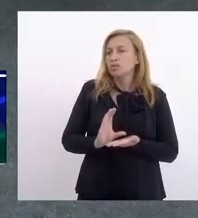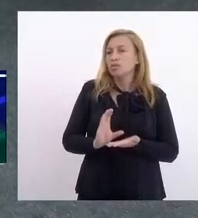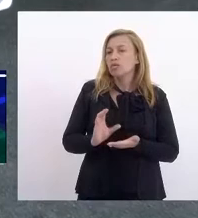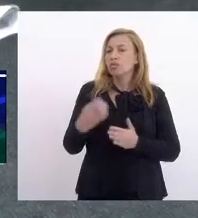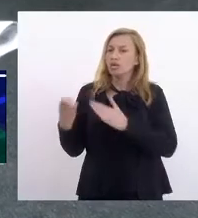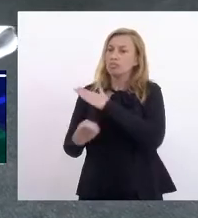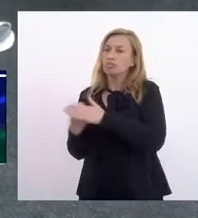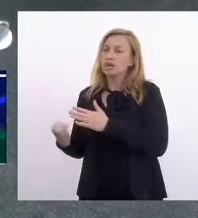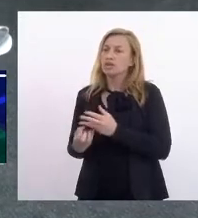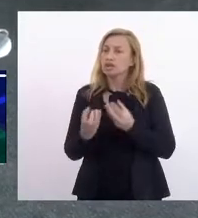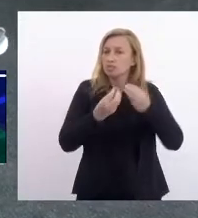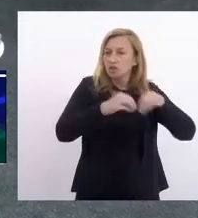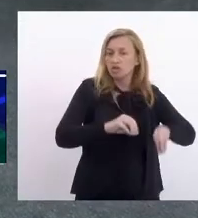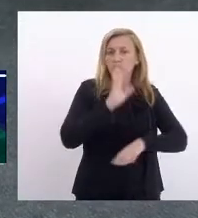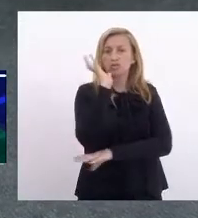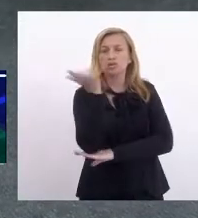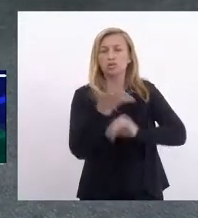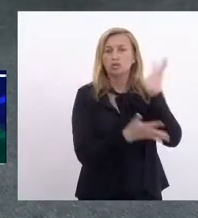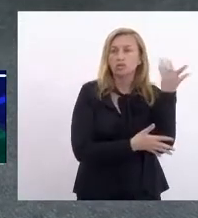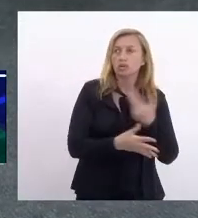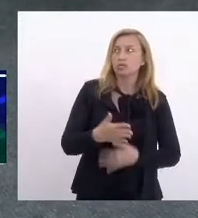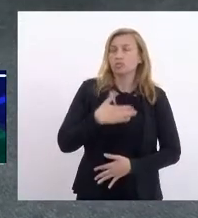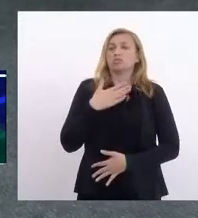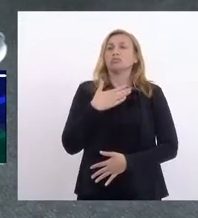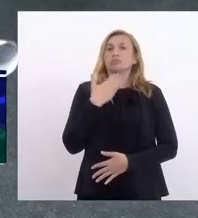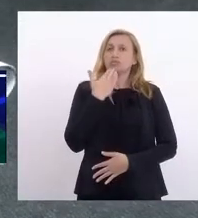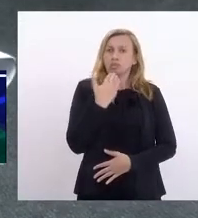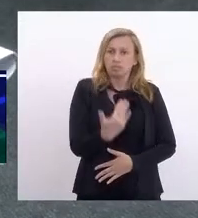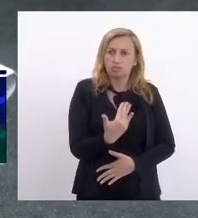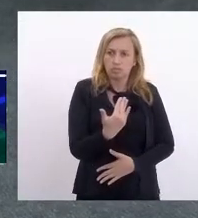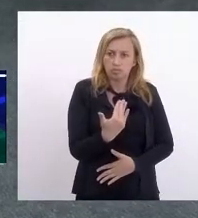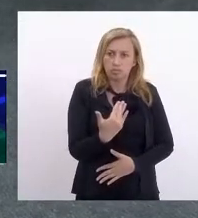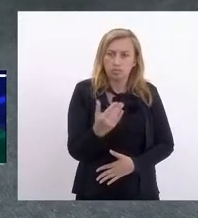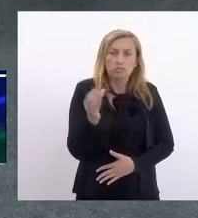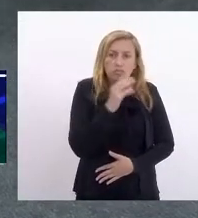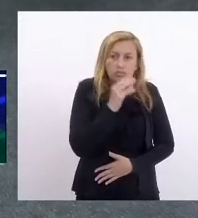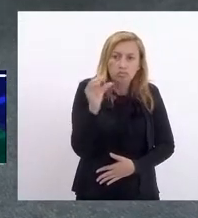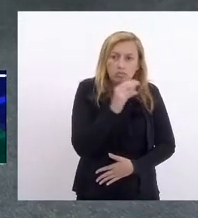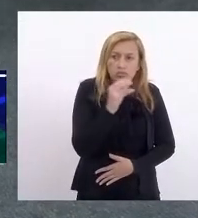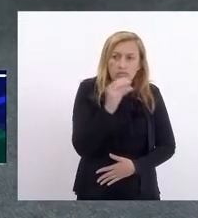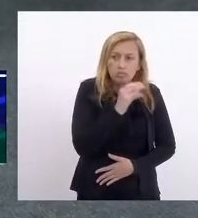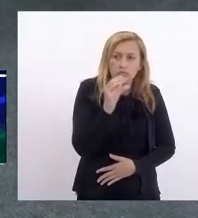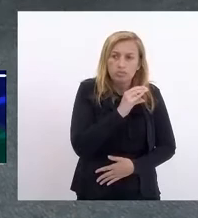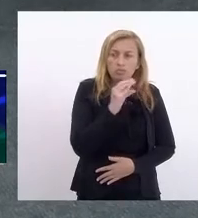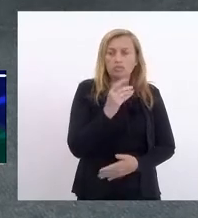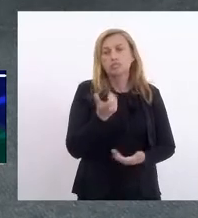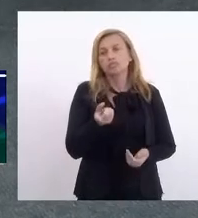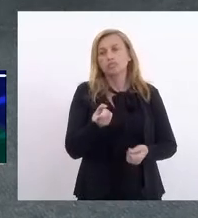ambiente, nós somos surpreendidos com esse pedido de emergência numa prorrogação que já existe